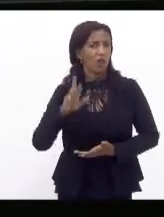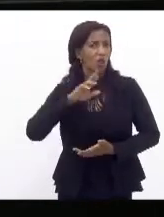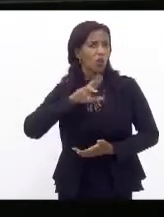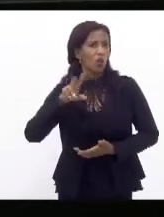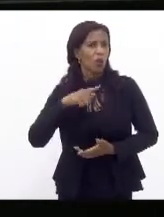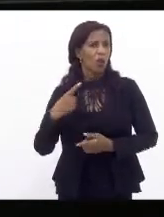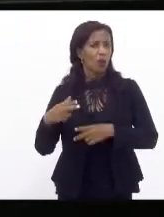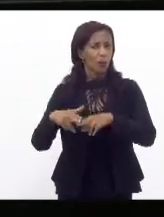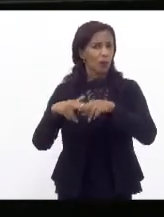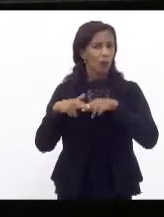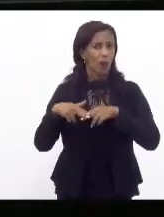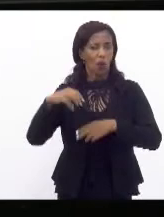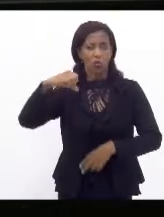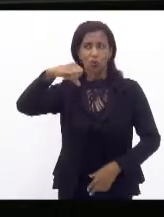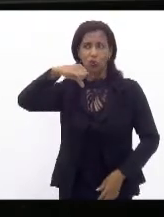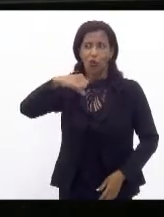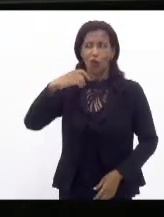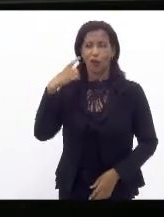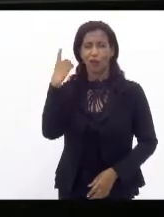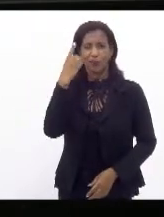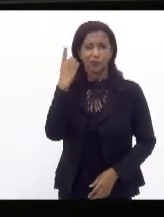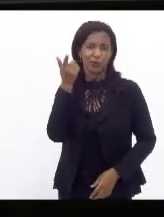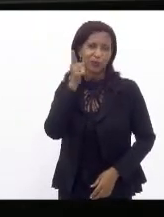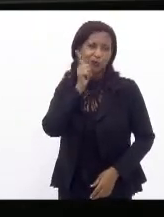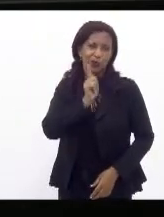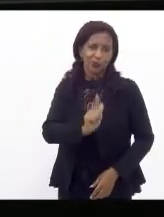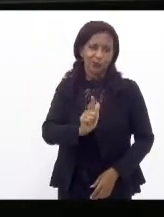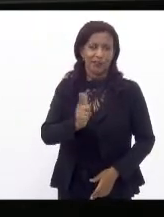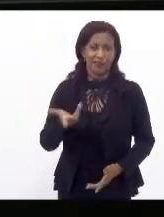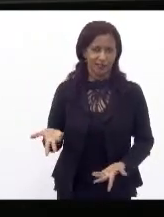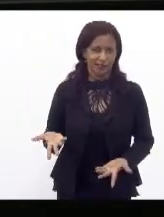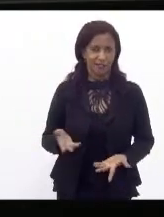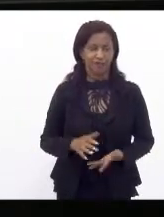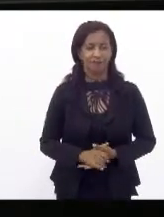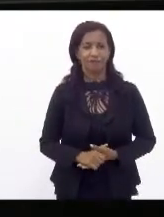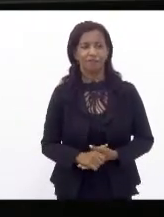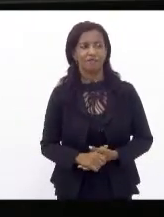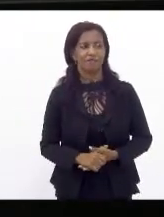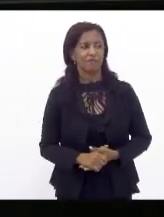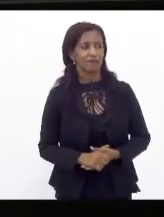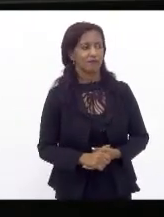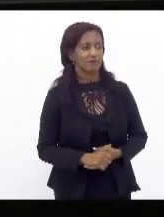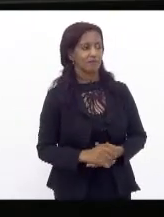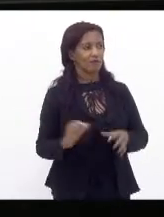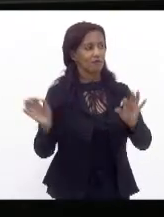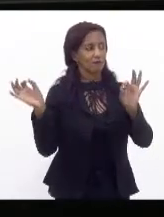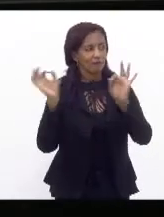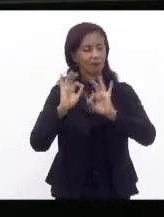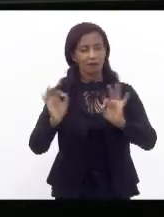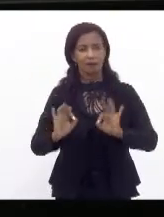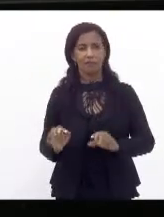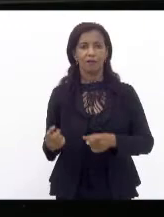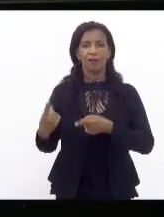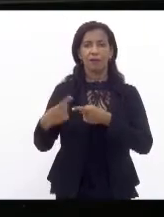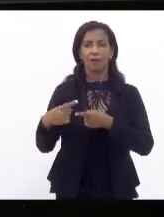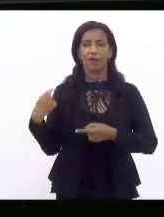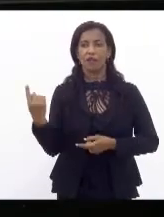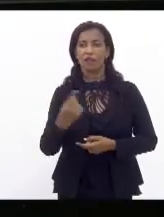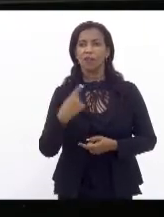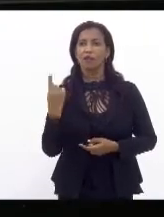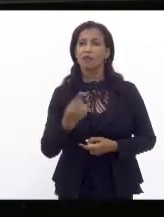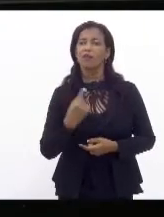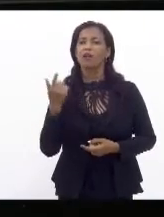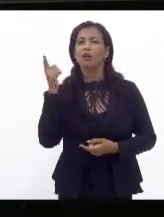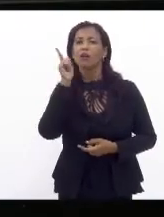de 9 deputados conseguirem uma façanha dessa, nem porque nós